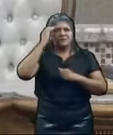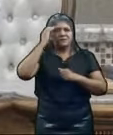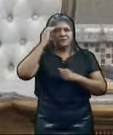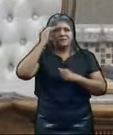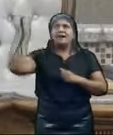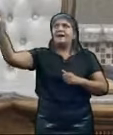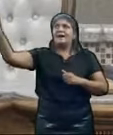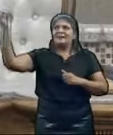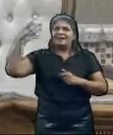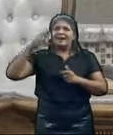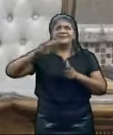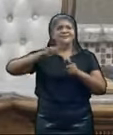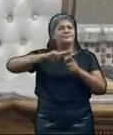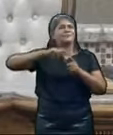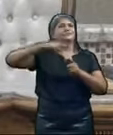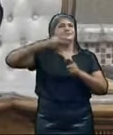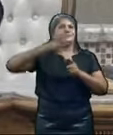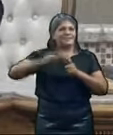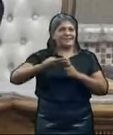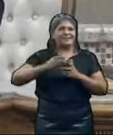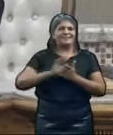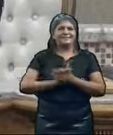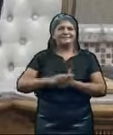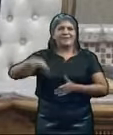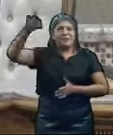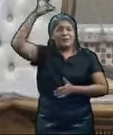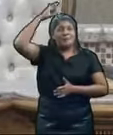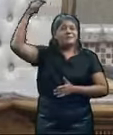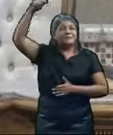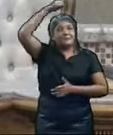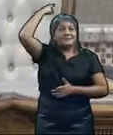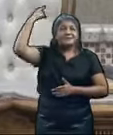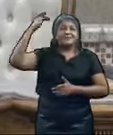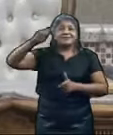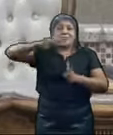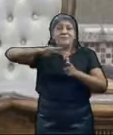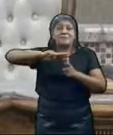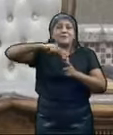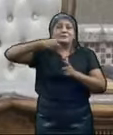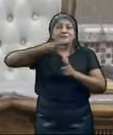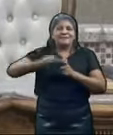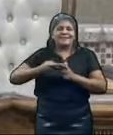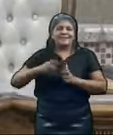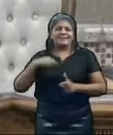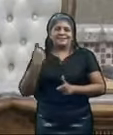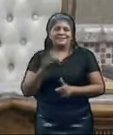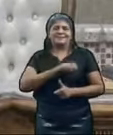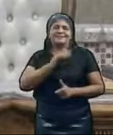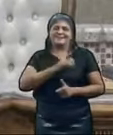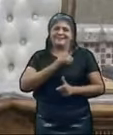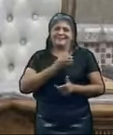o pai me deu o Espírito Santo é a Trindade em Ação ali